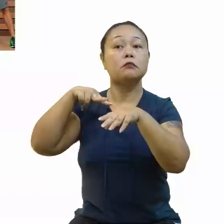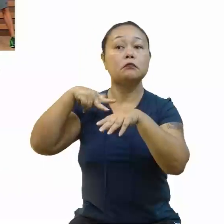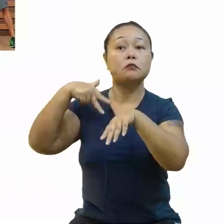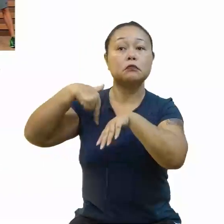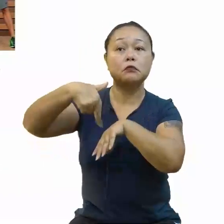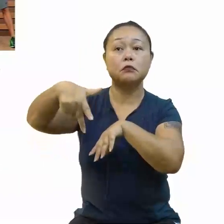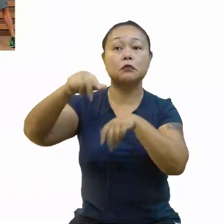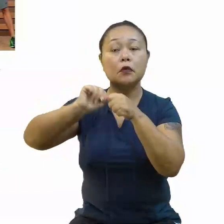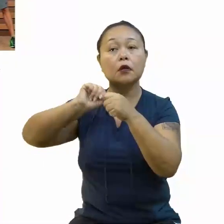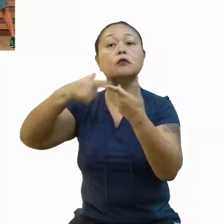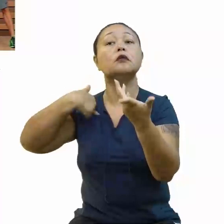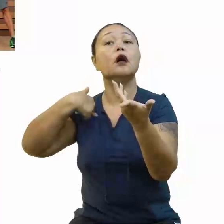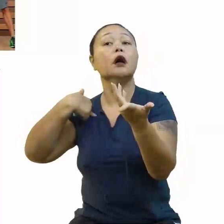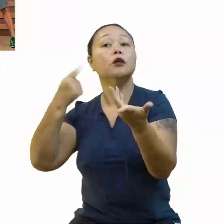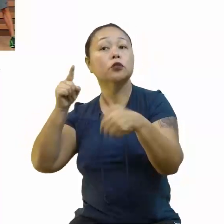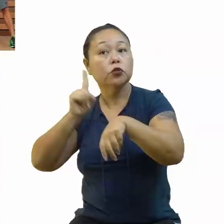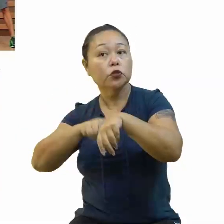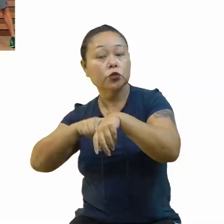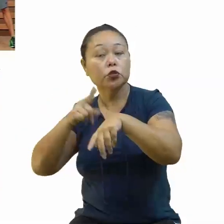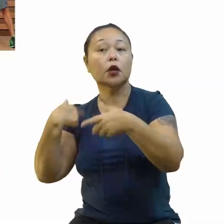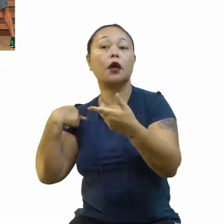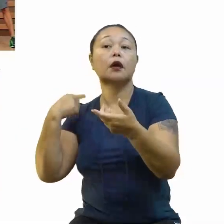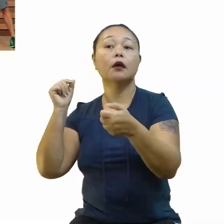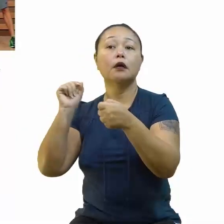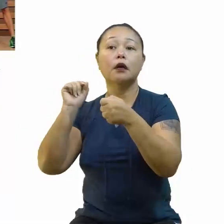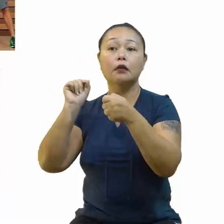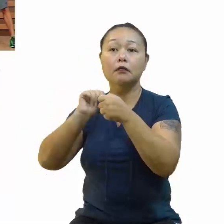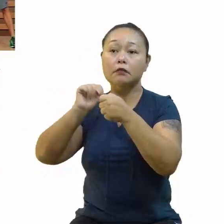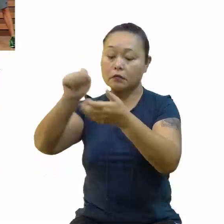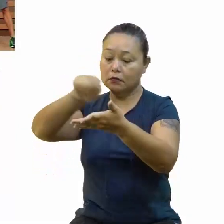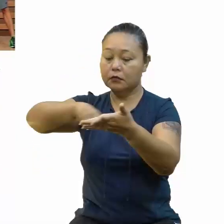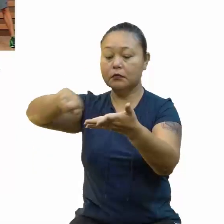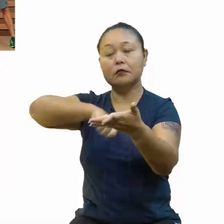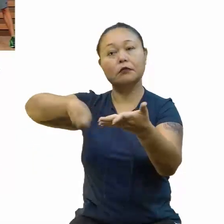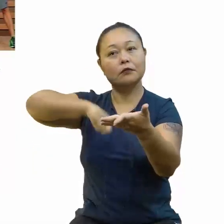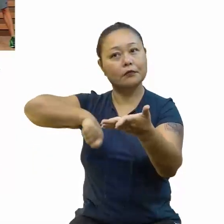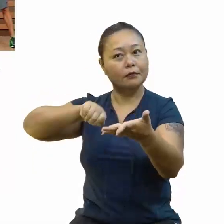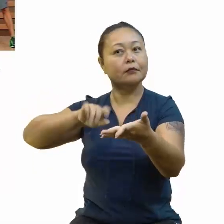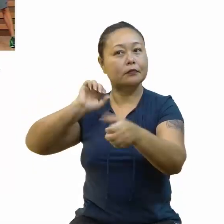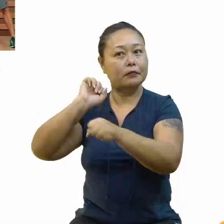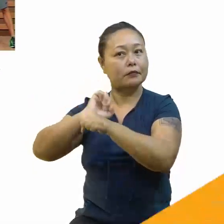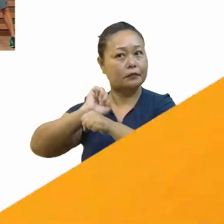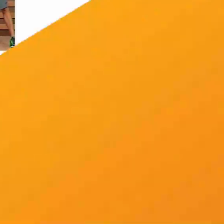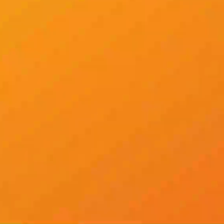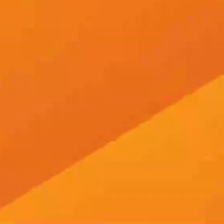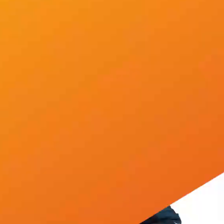nós estamos de volta para fazer a correção. Já já, espera comigo.